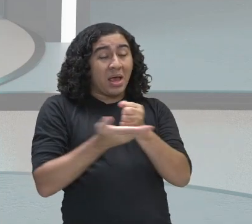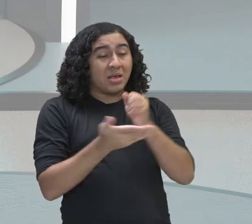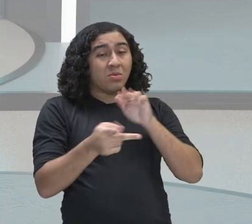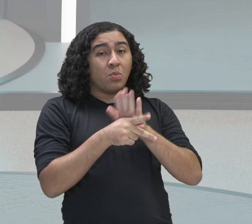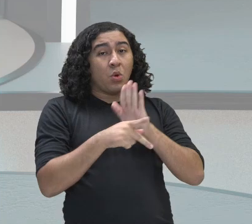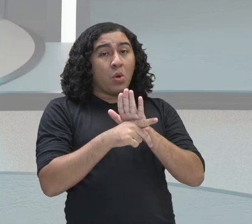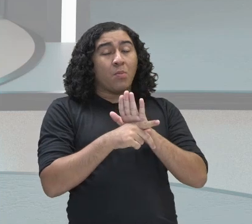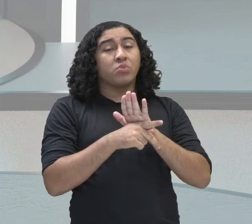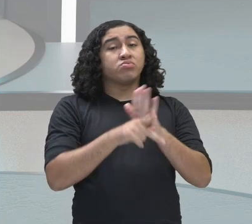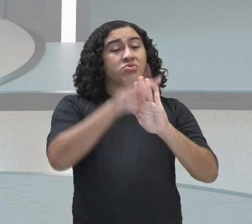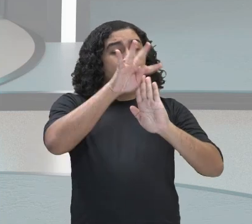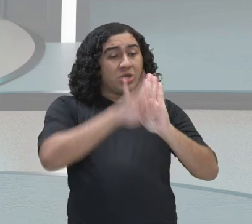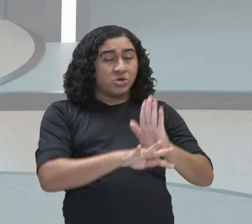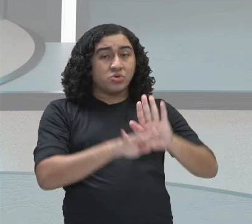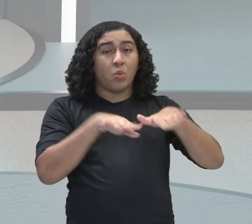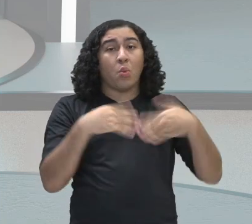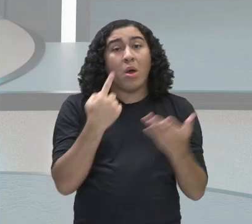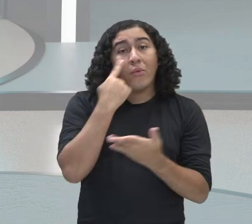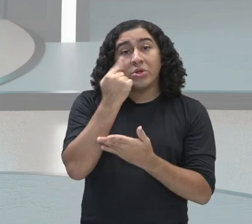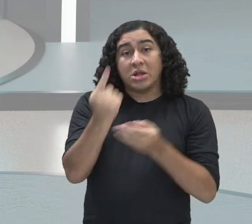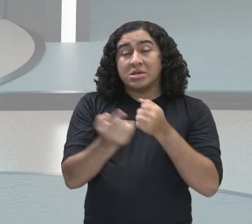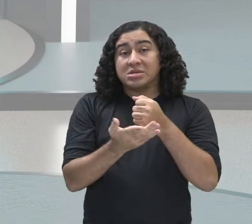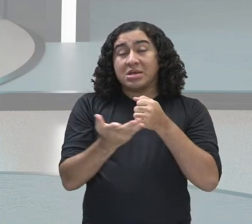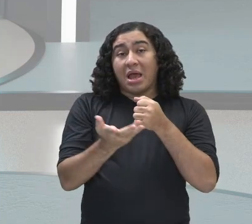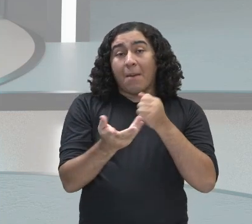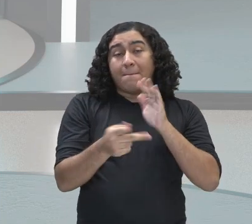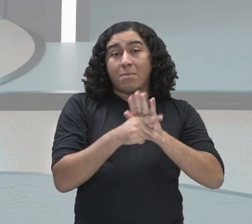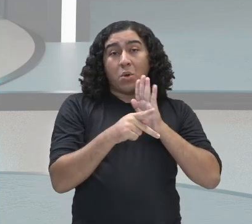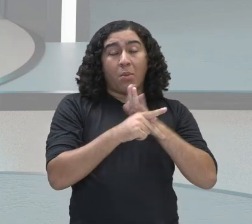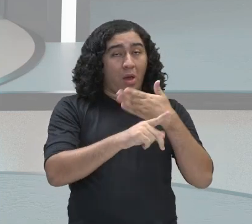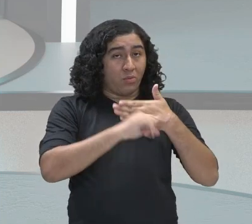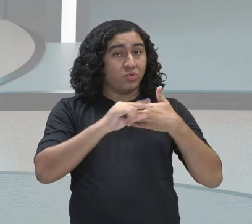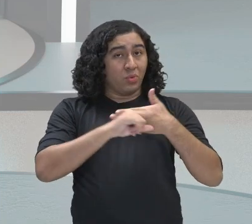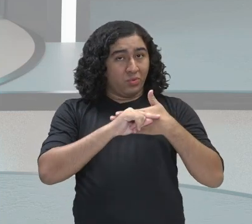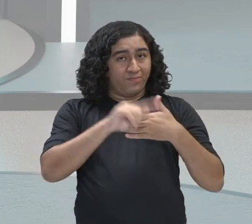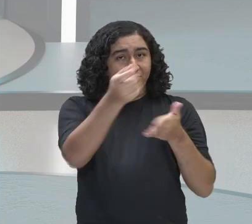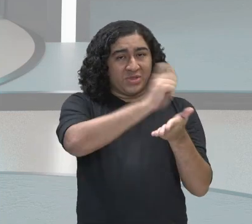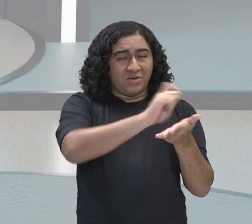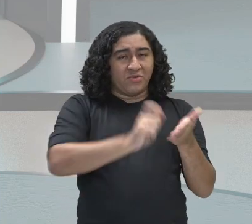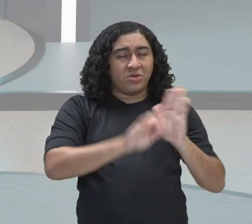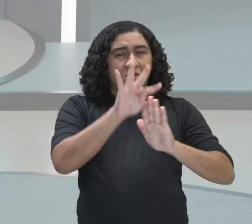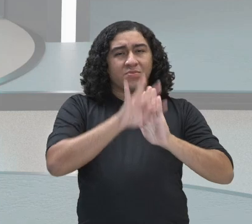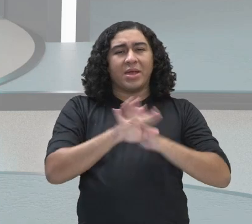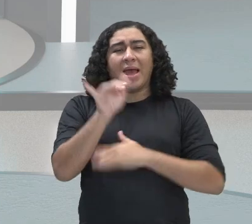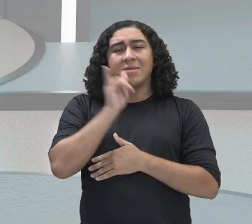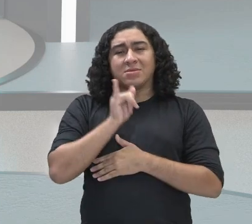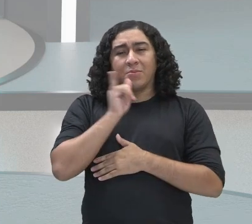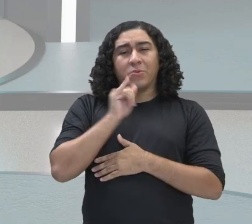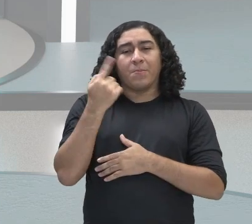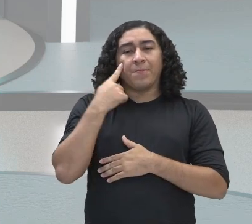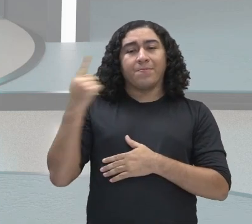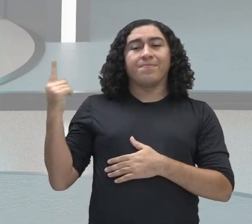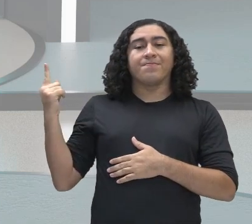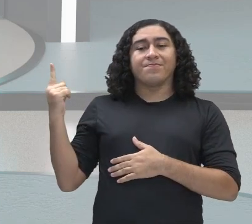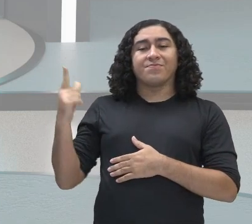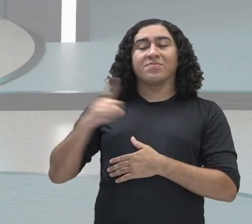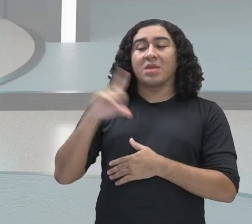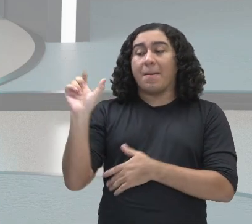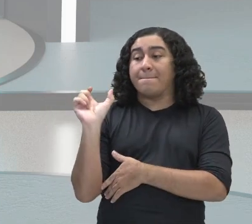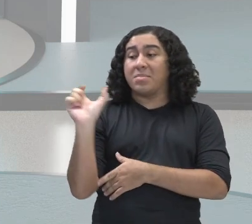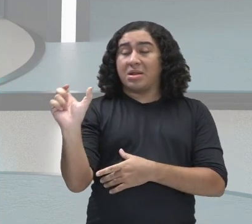autor quer falar para você através daquele texto. Então, por exemplo, aqui ao meu lado eu tenho esta